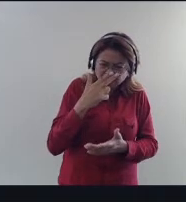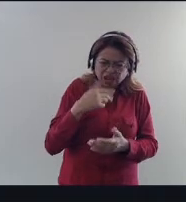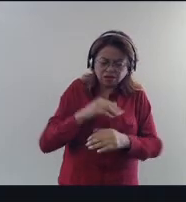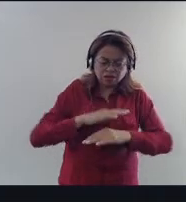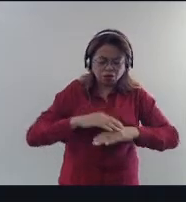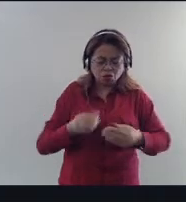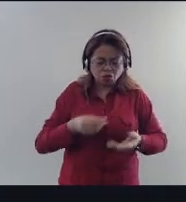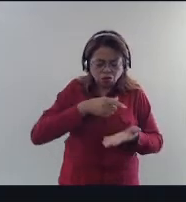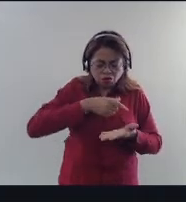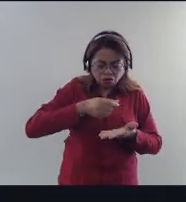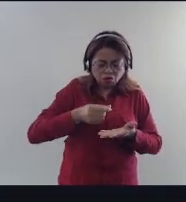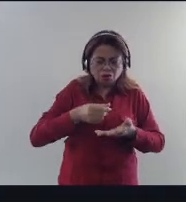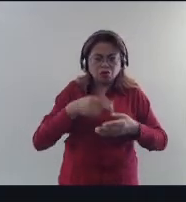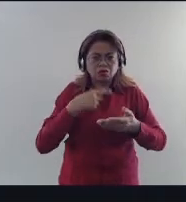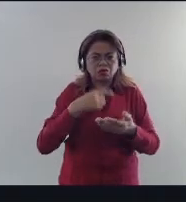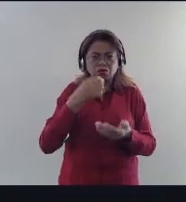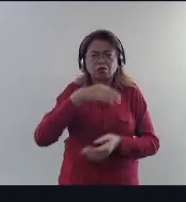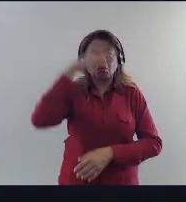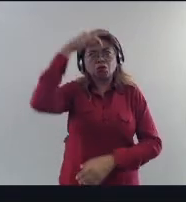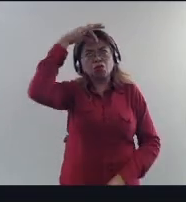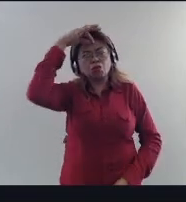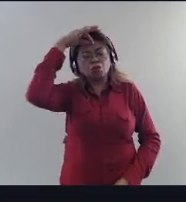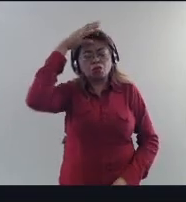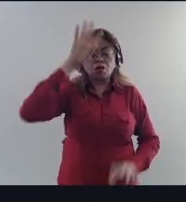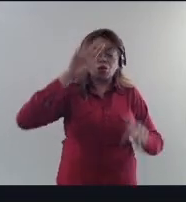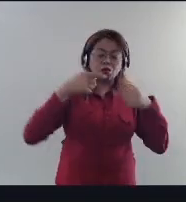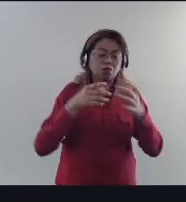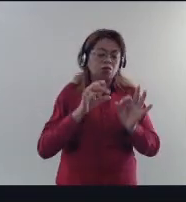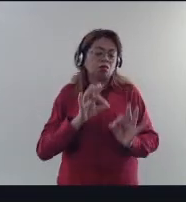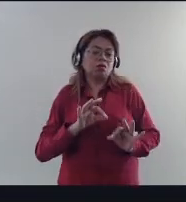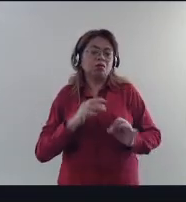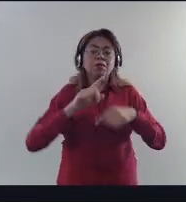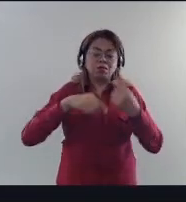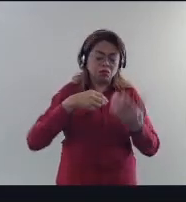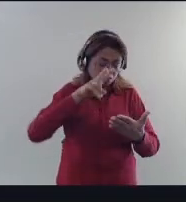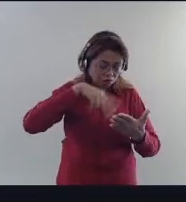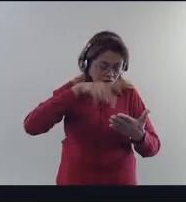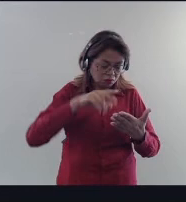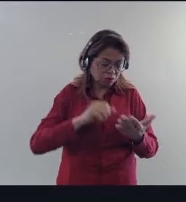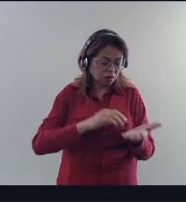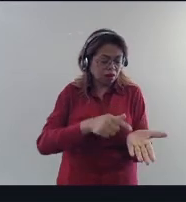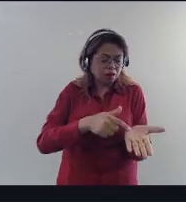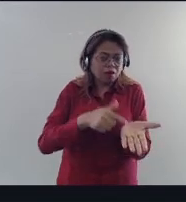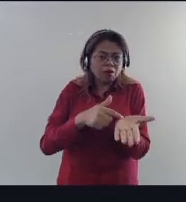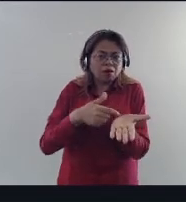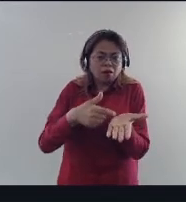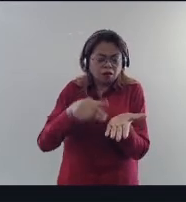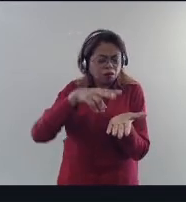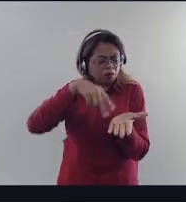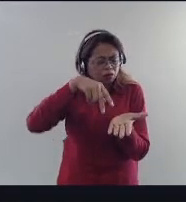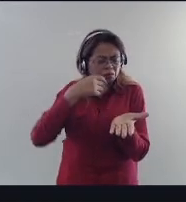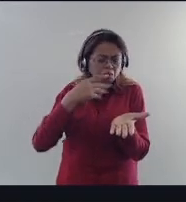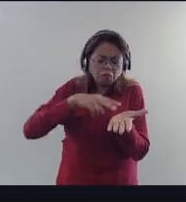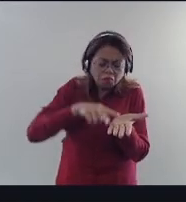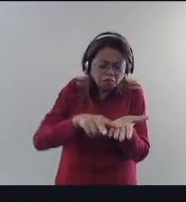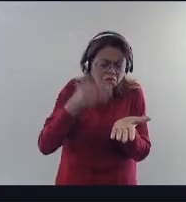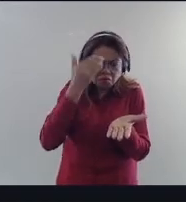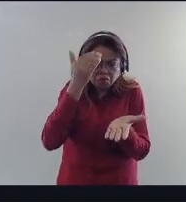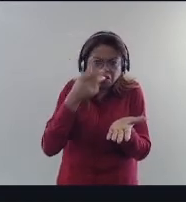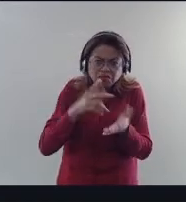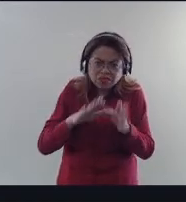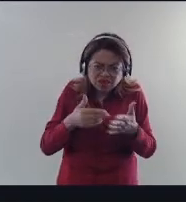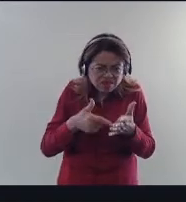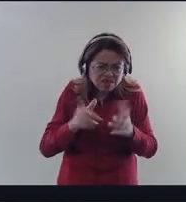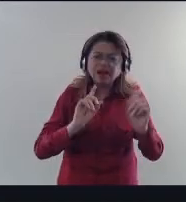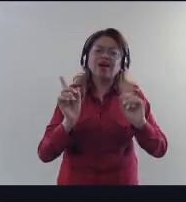Vou começar aqui a imaginar coisas que podem acontecer, mas não, existe uma metodologia para isso. E aí essa